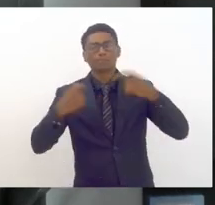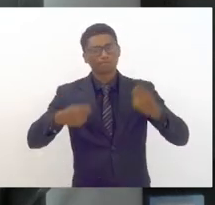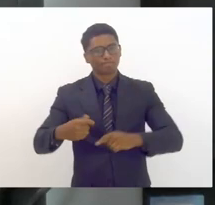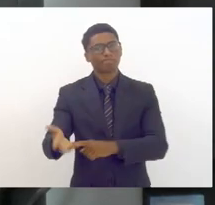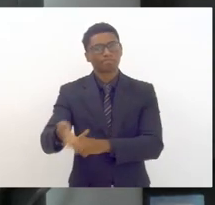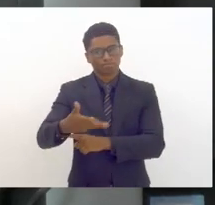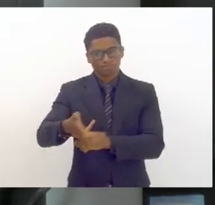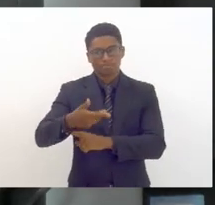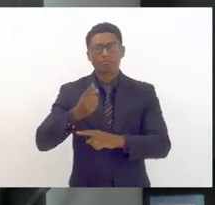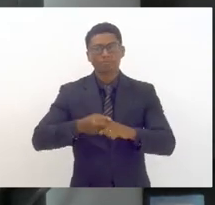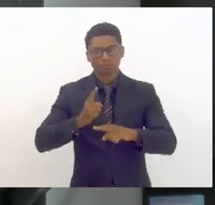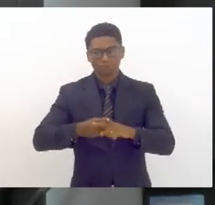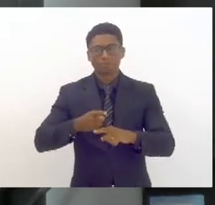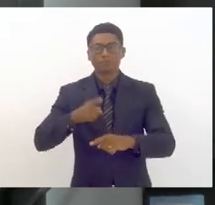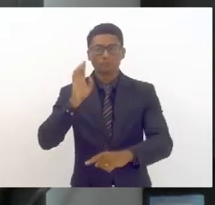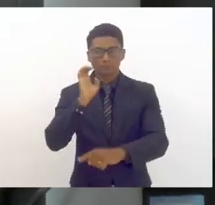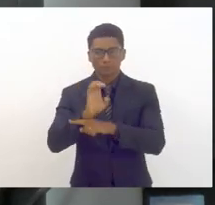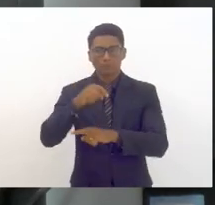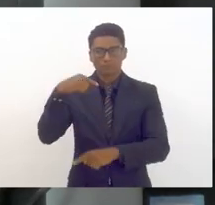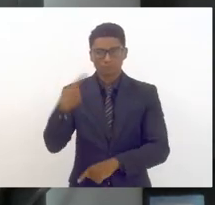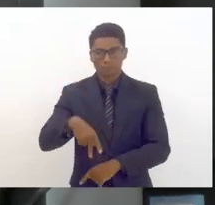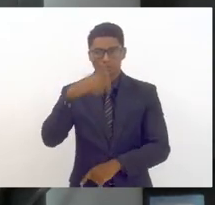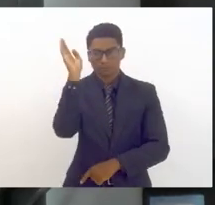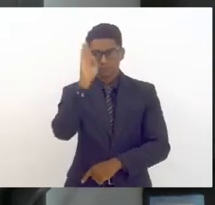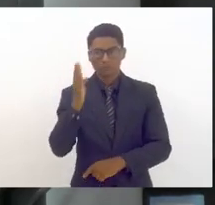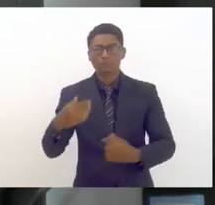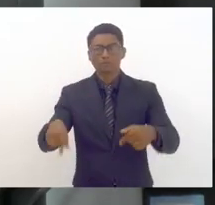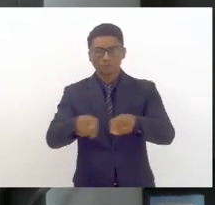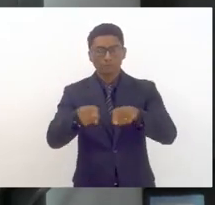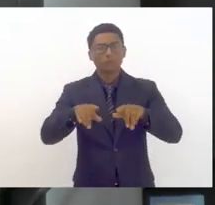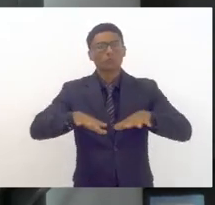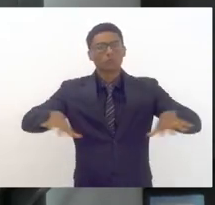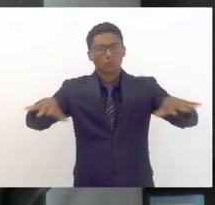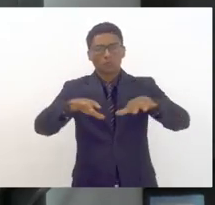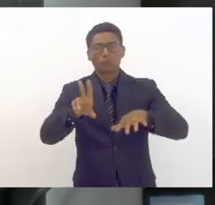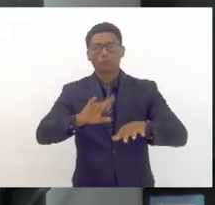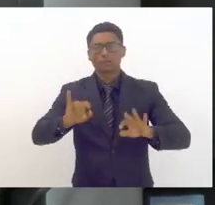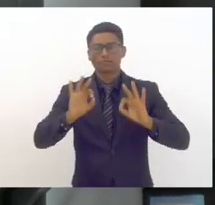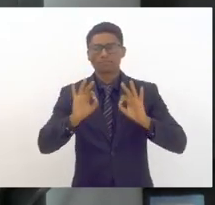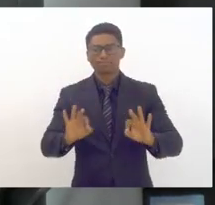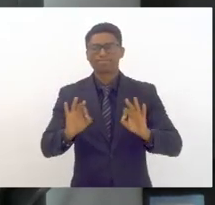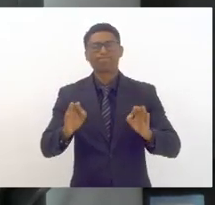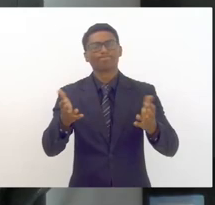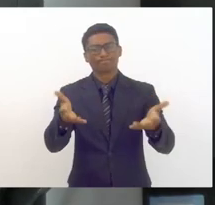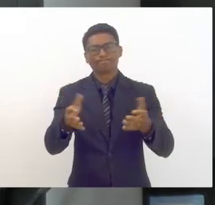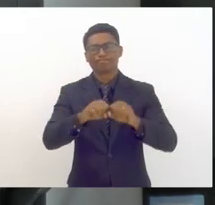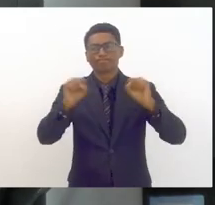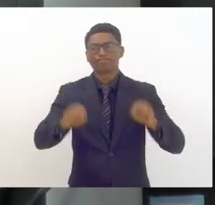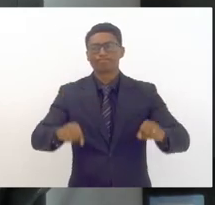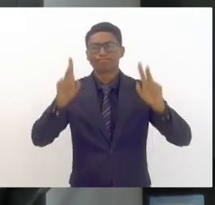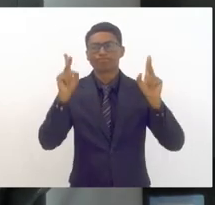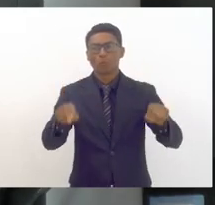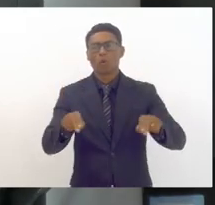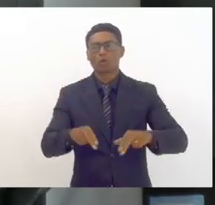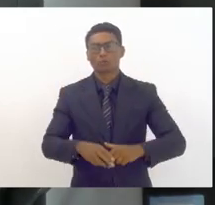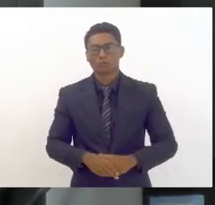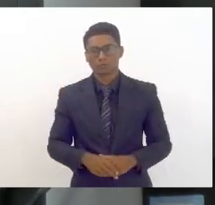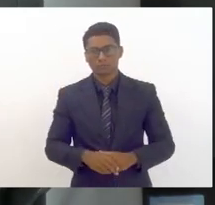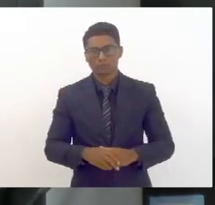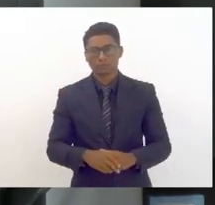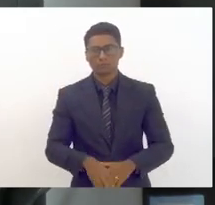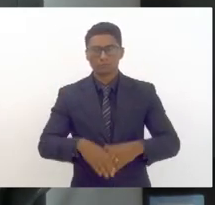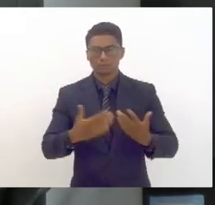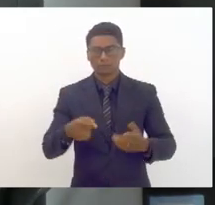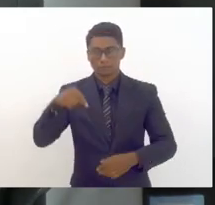os estados brasileiros também vão querer, todos eles, implementar o mesmo sistema. Então, eu vou, não